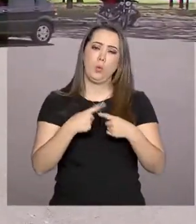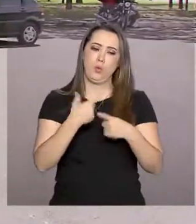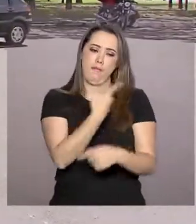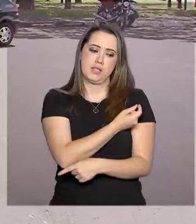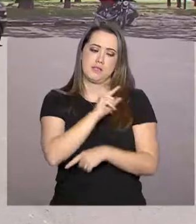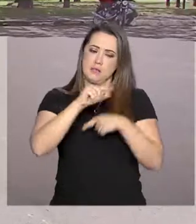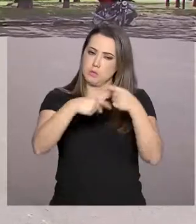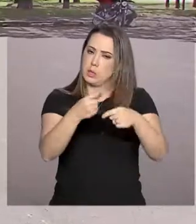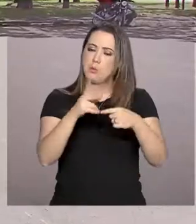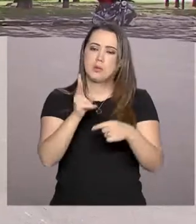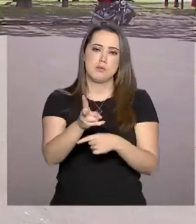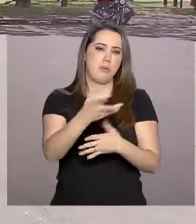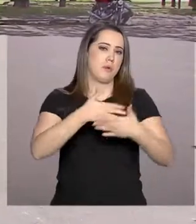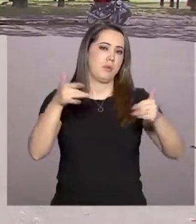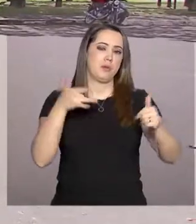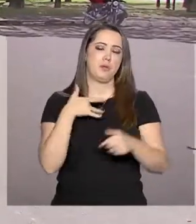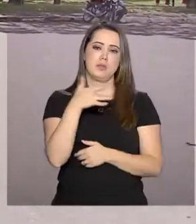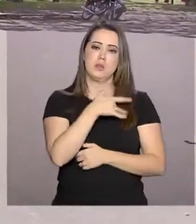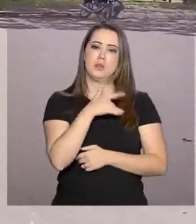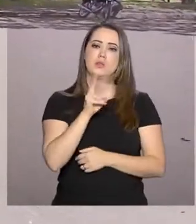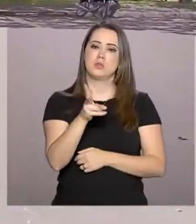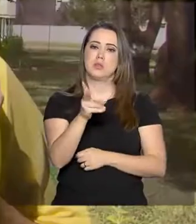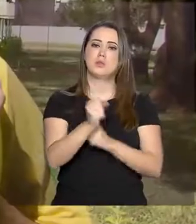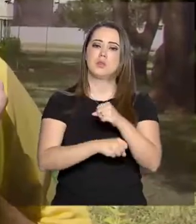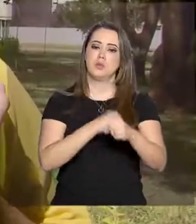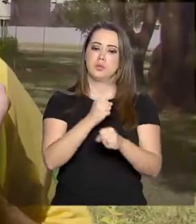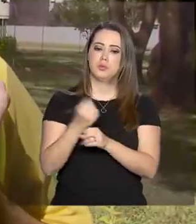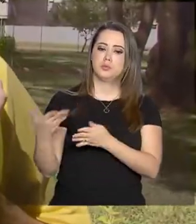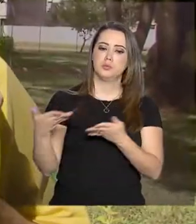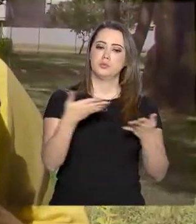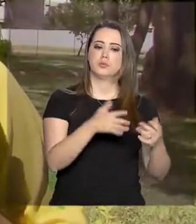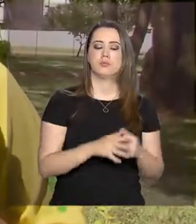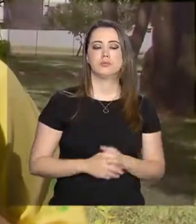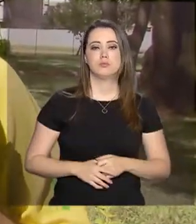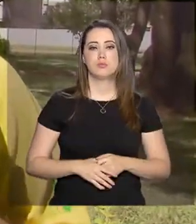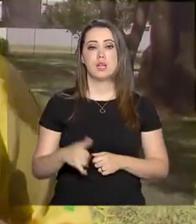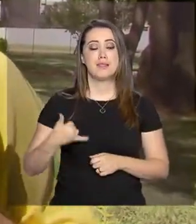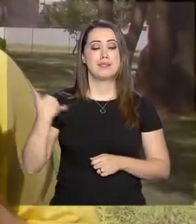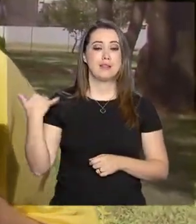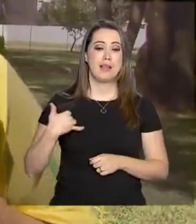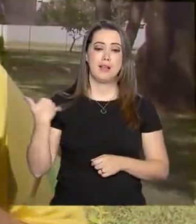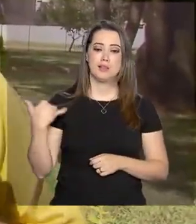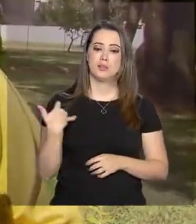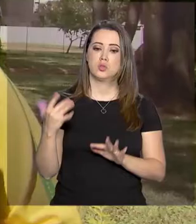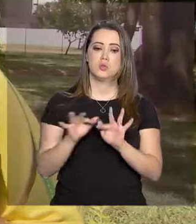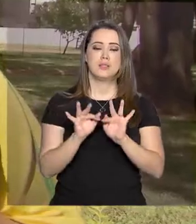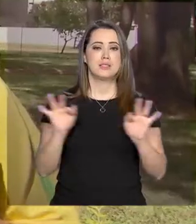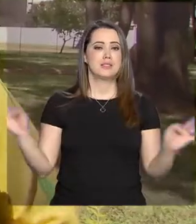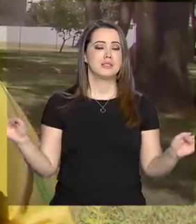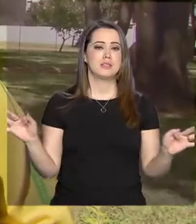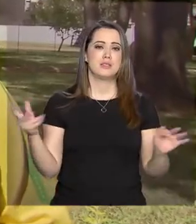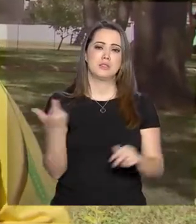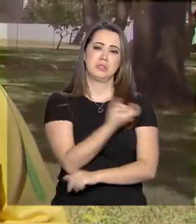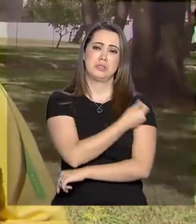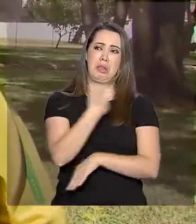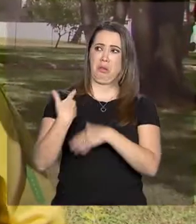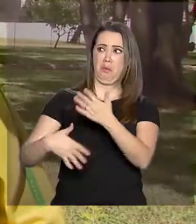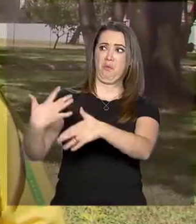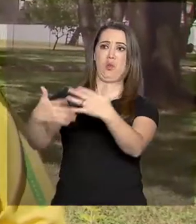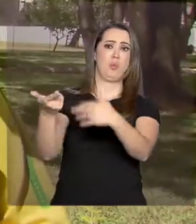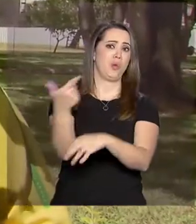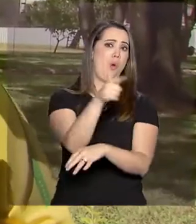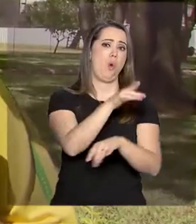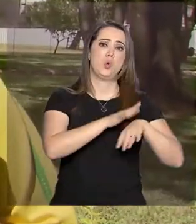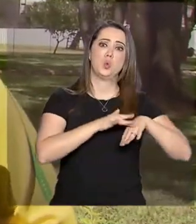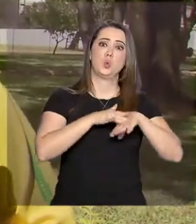resfriado. Então, todo ano eu trago. Nessa idade, uma simples gripe pode evoluir para coisas mais